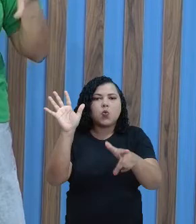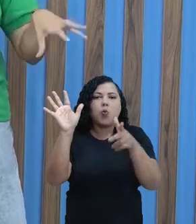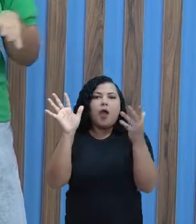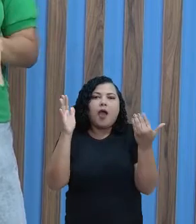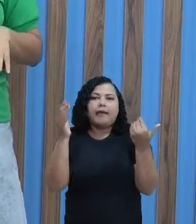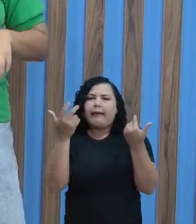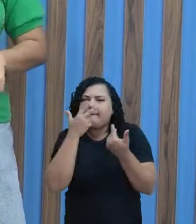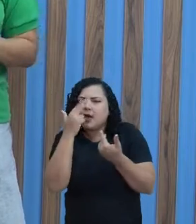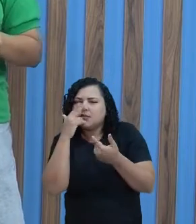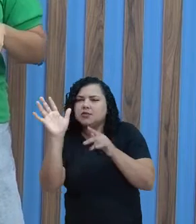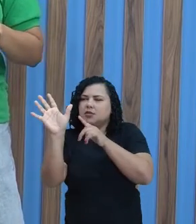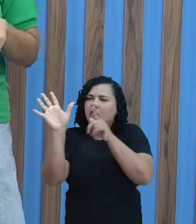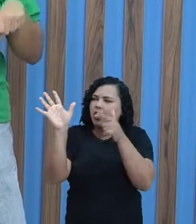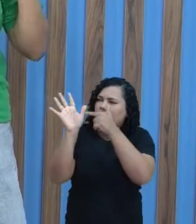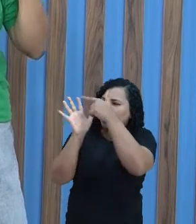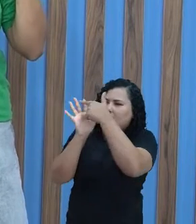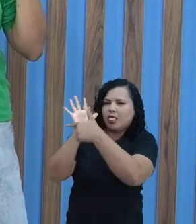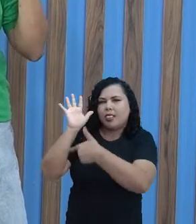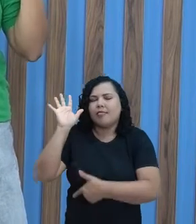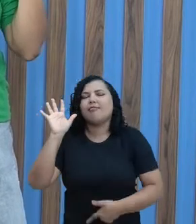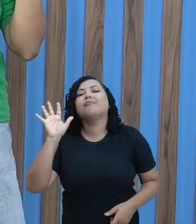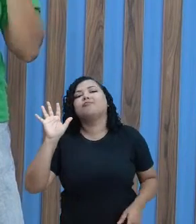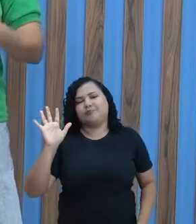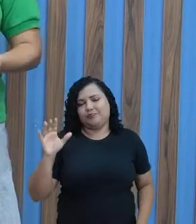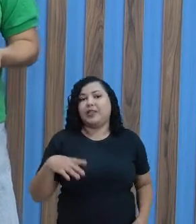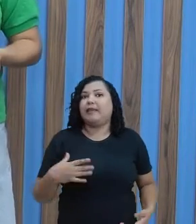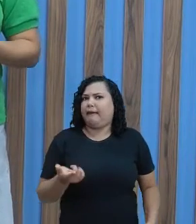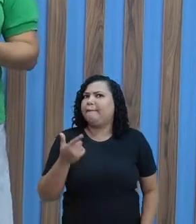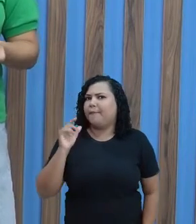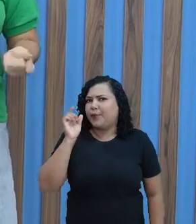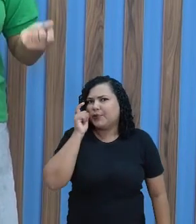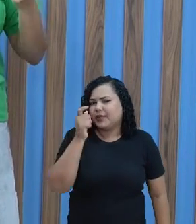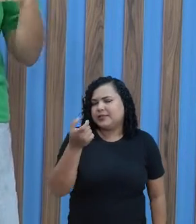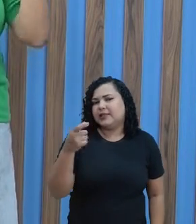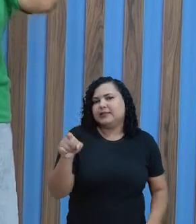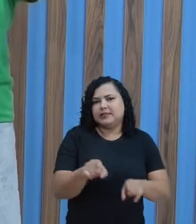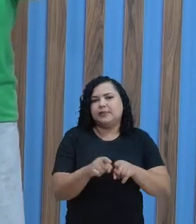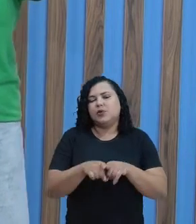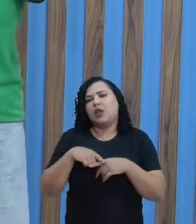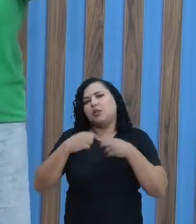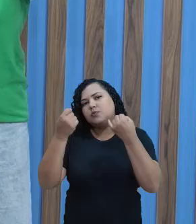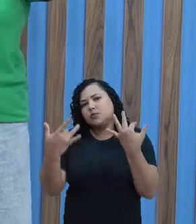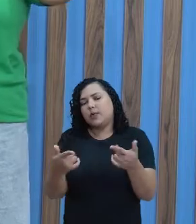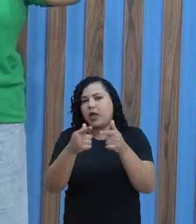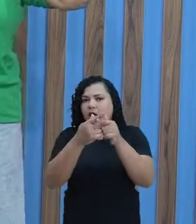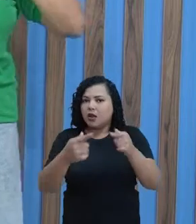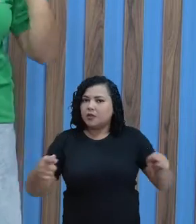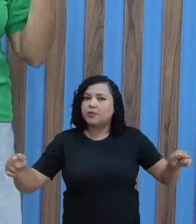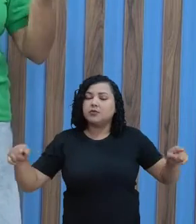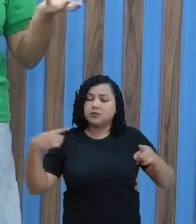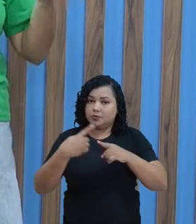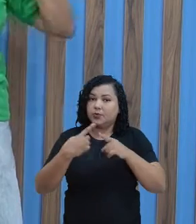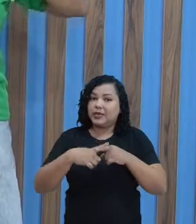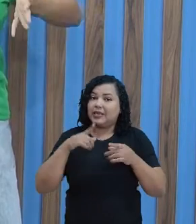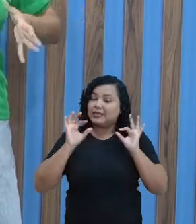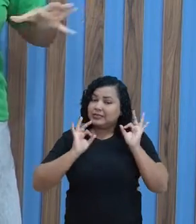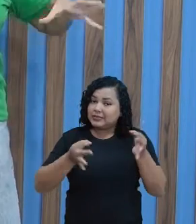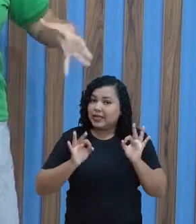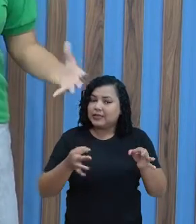menos da mesma fonte, né? E interessante também o que ela trouxe sobre a gramática, porque exatamente